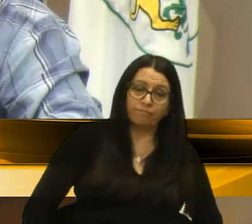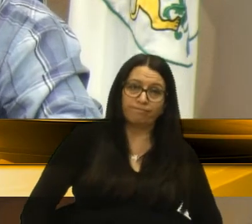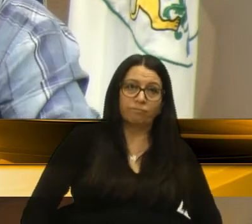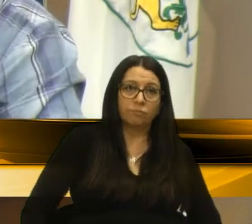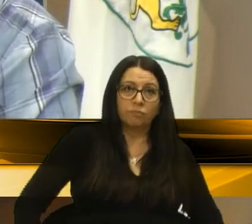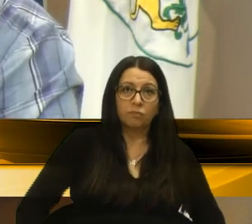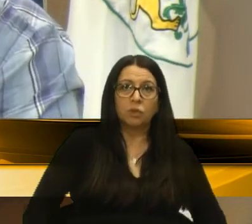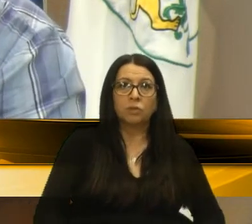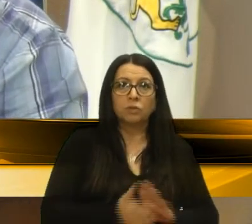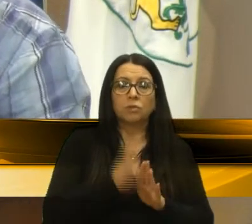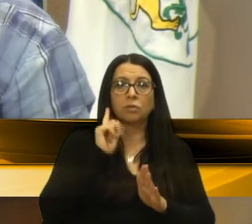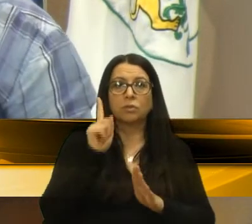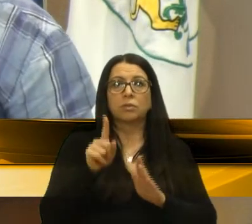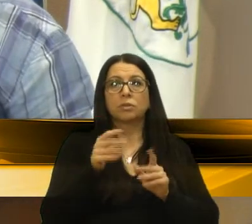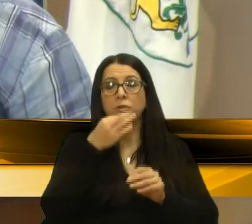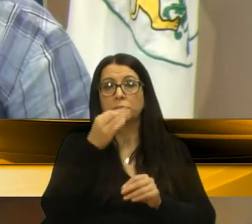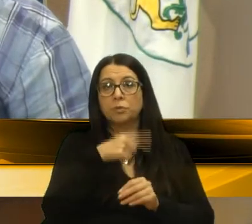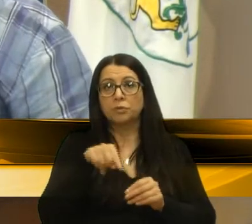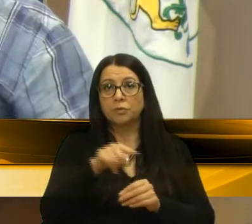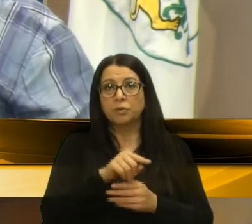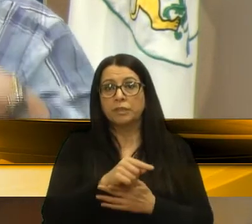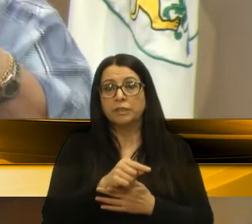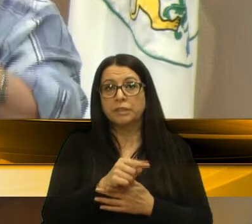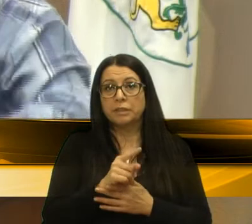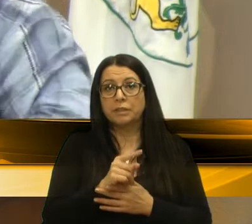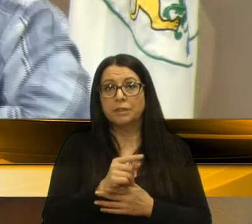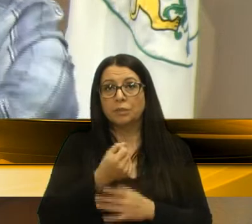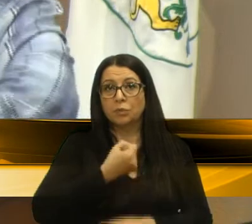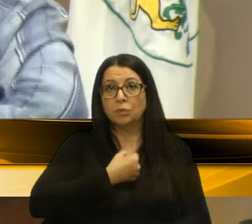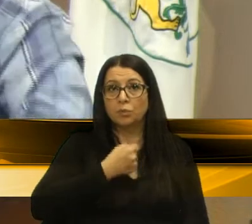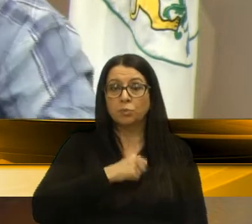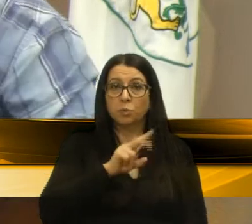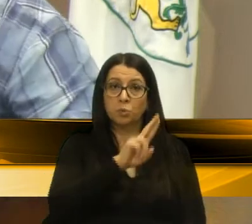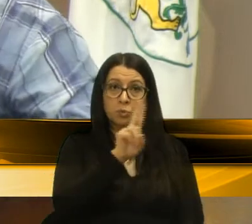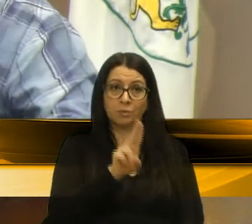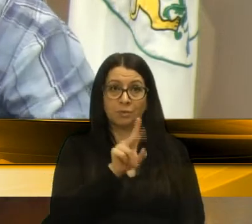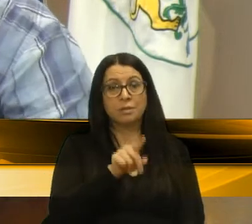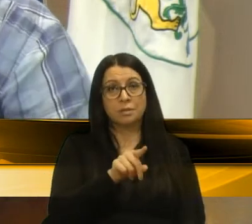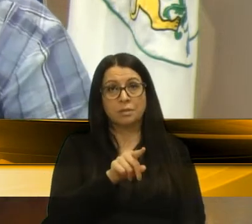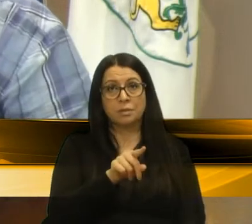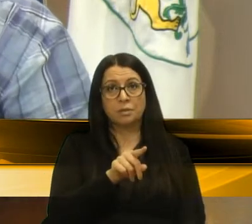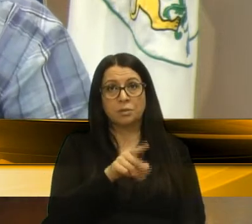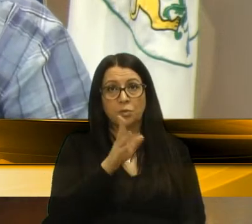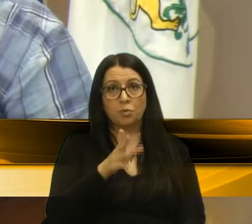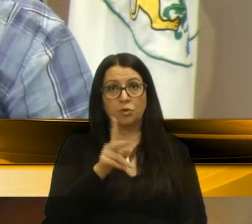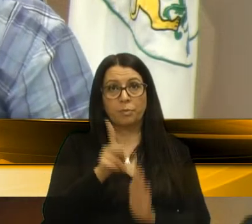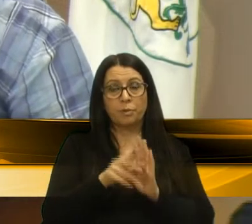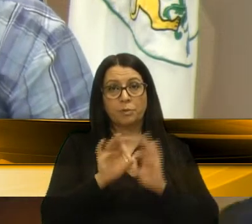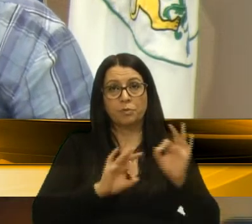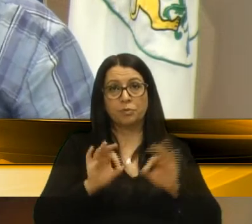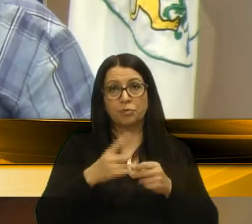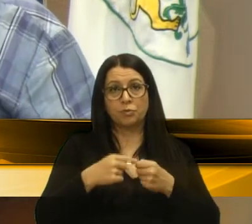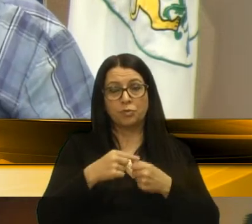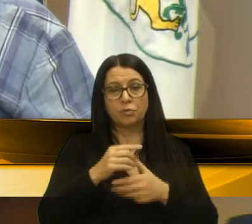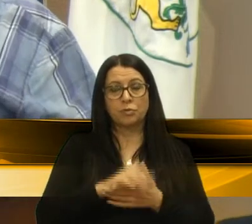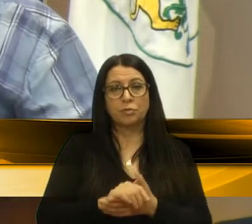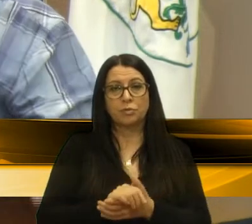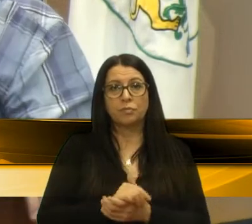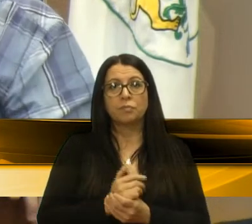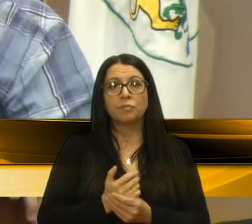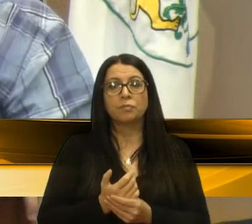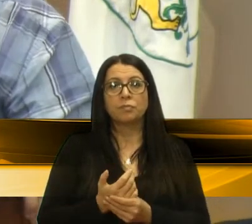é do ponto de vista de que os índices utilizados pelo atual plano diretor quem a os